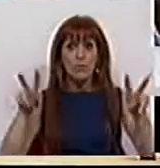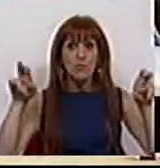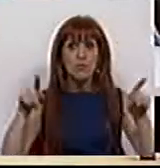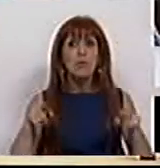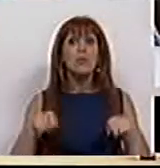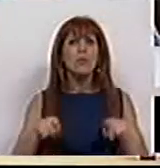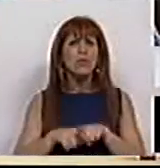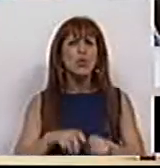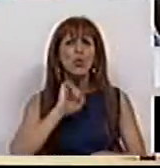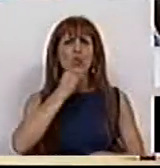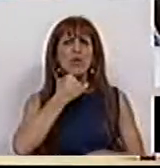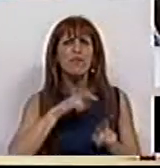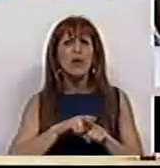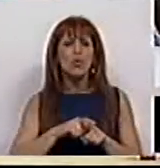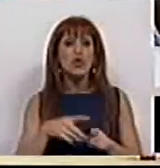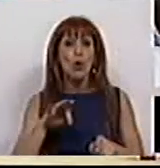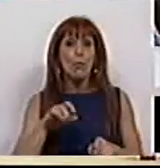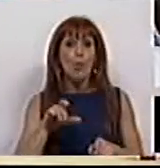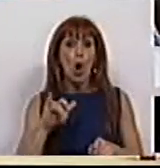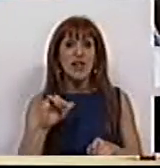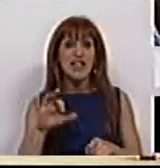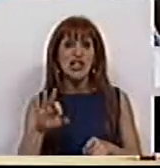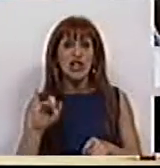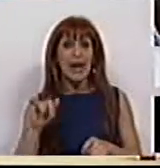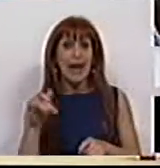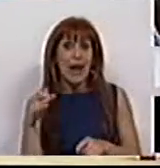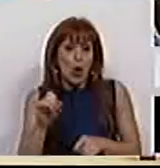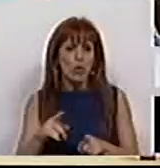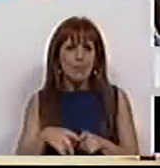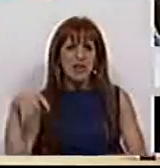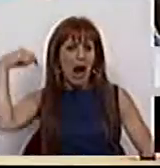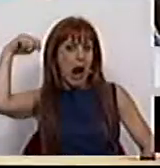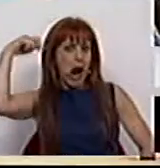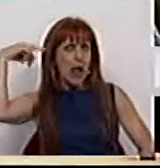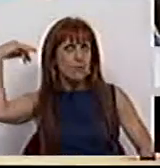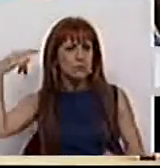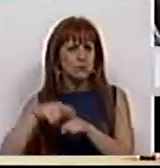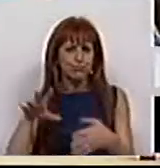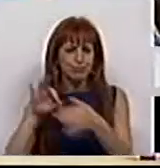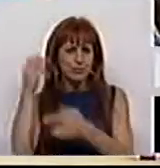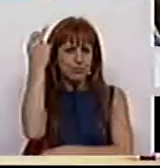Será, pois, um segredo de polichinelo, mas a campainha